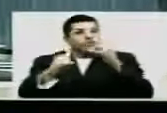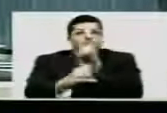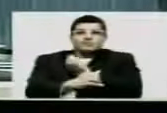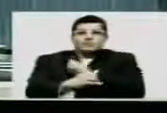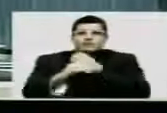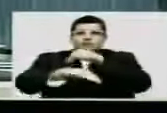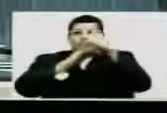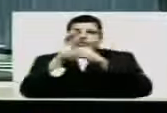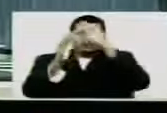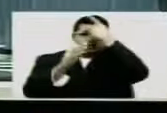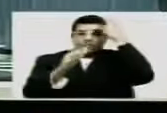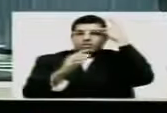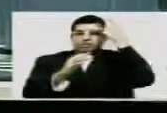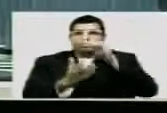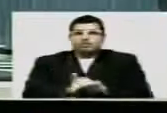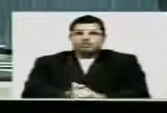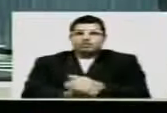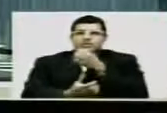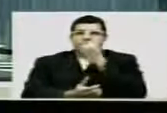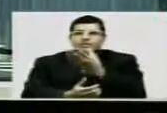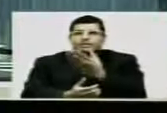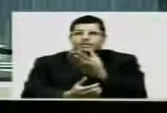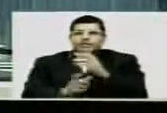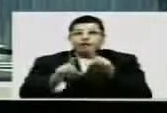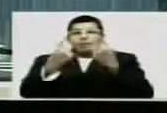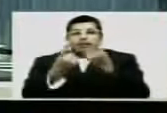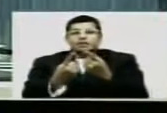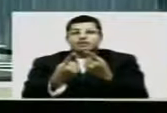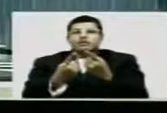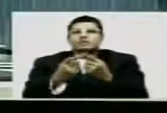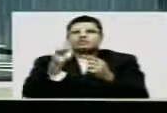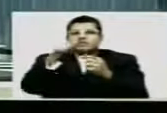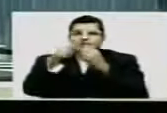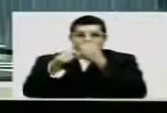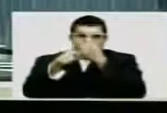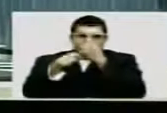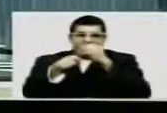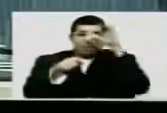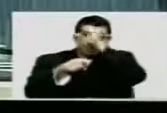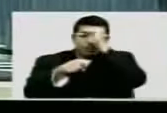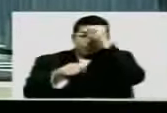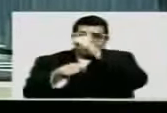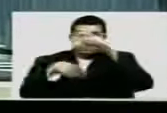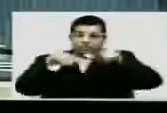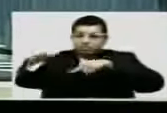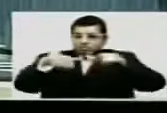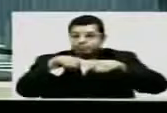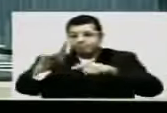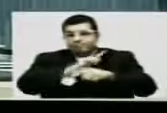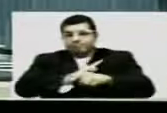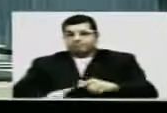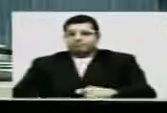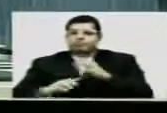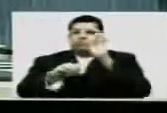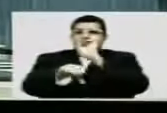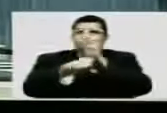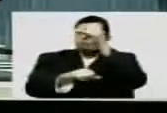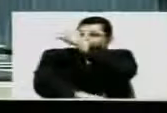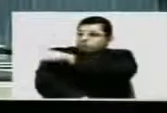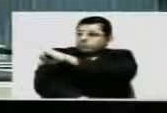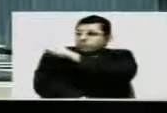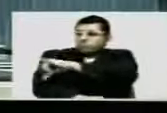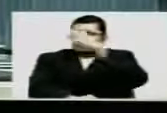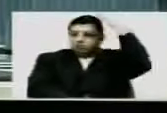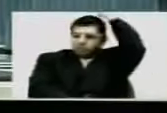esses números para o povo do estado do Amazonas. Mas mais, deveria aprender a lição com o governador do Rio de Janeiro